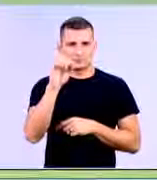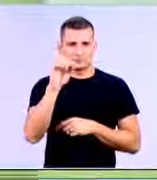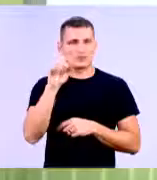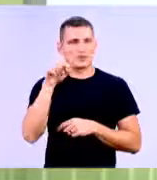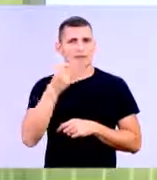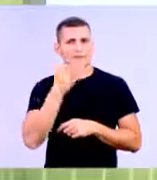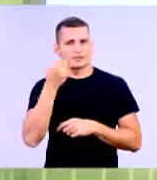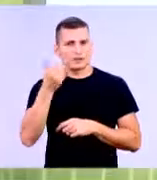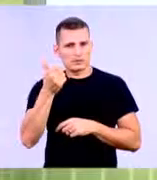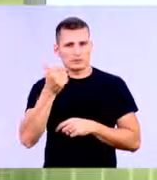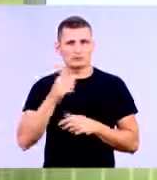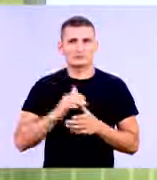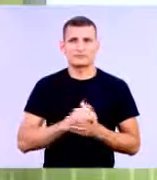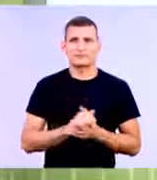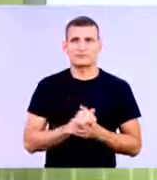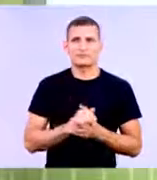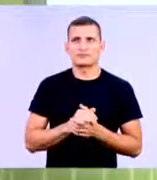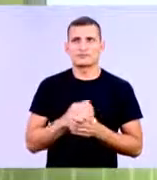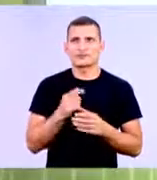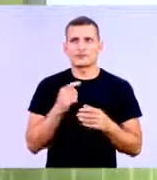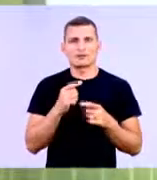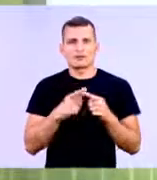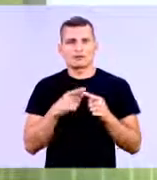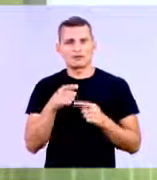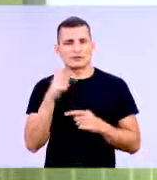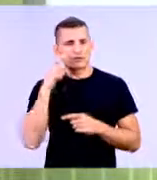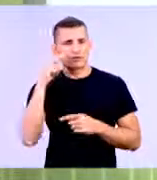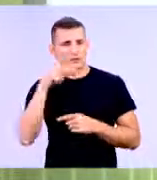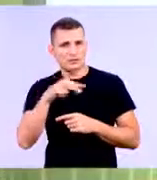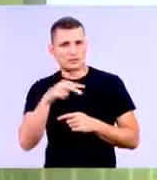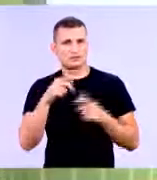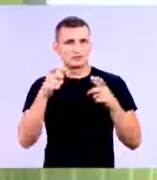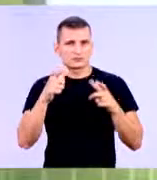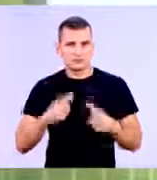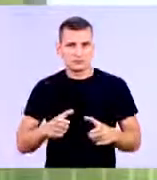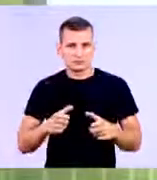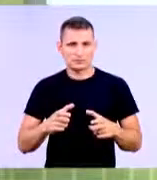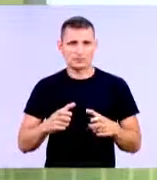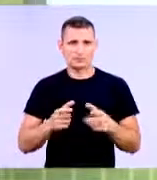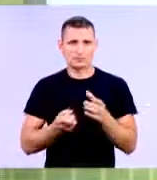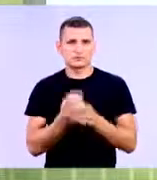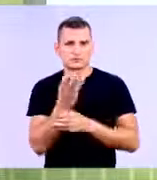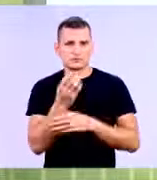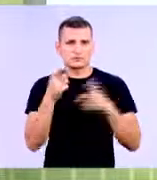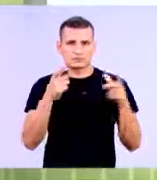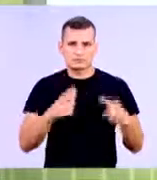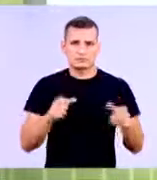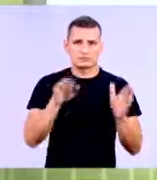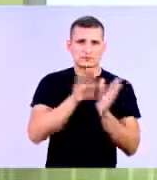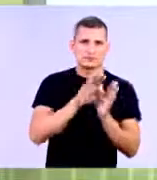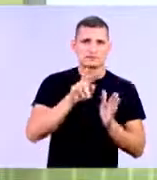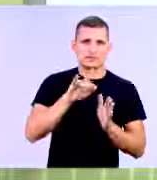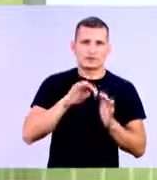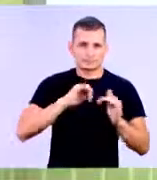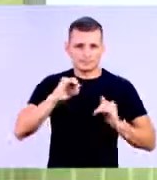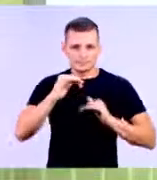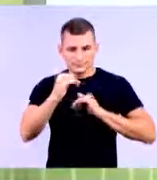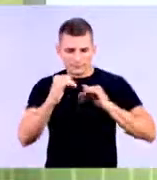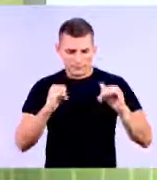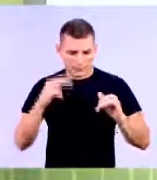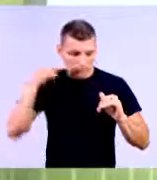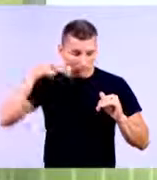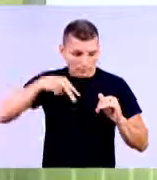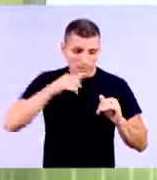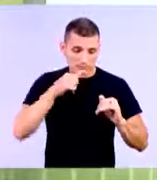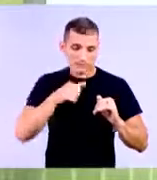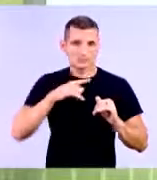o anterior. Por quê? Além de ele olhar o endereço de origem, o endereço de destino, ele vai abrir a caixinha para ver se não tem nada de